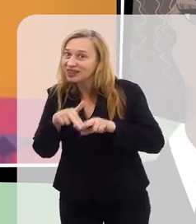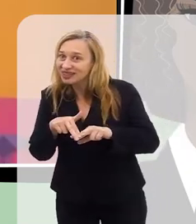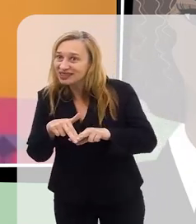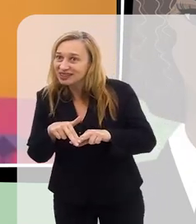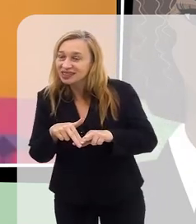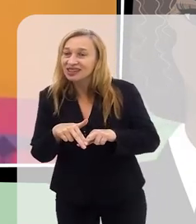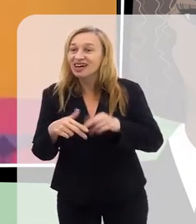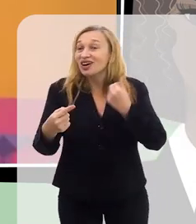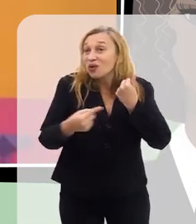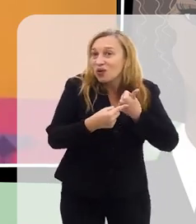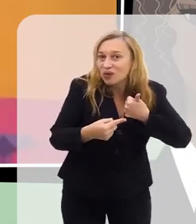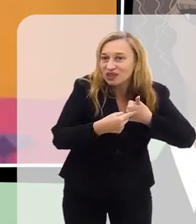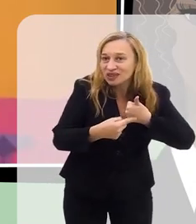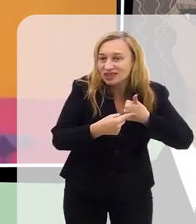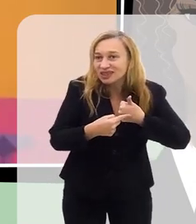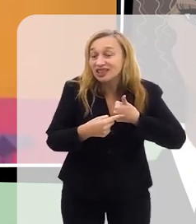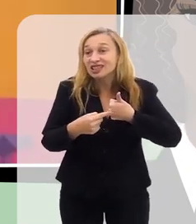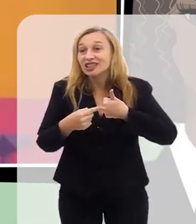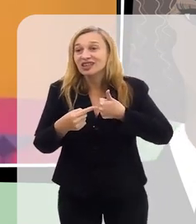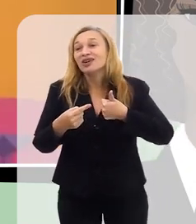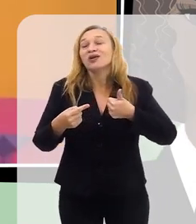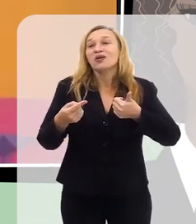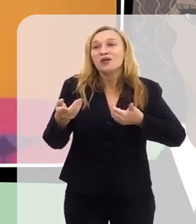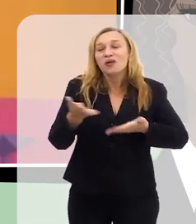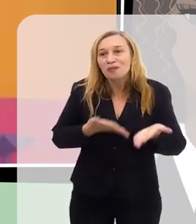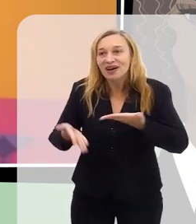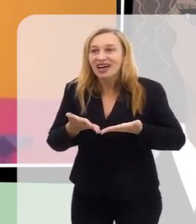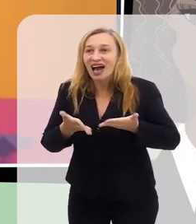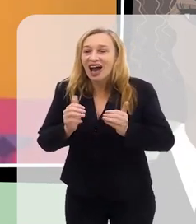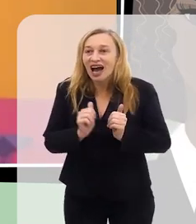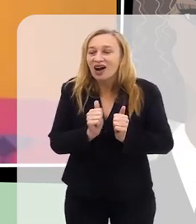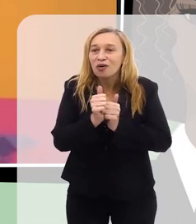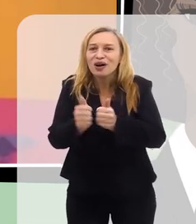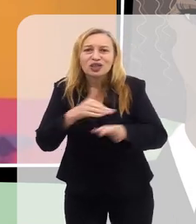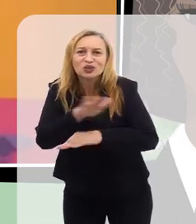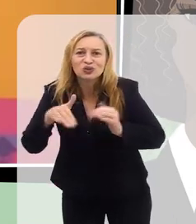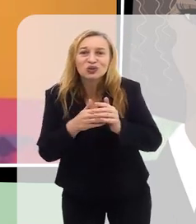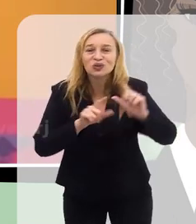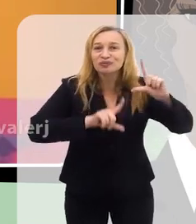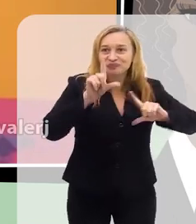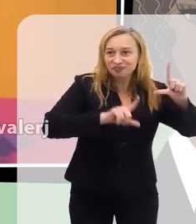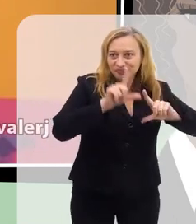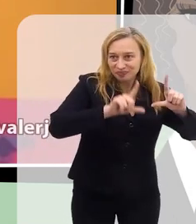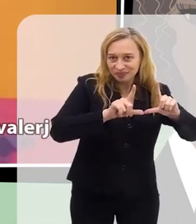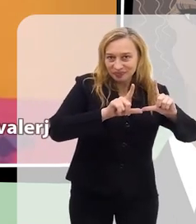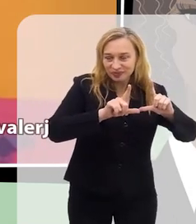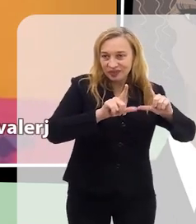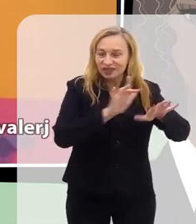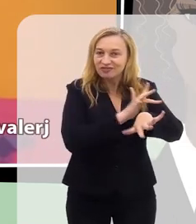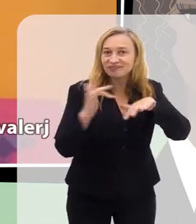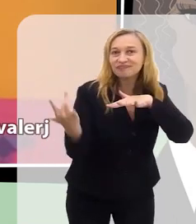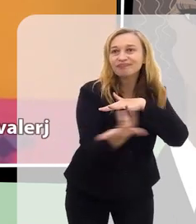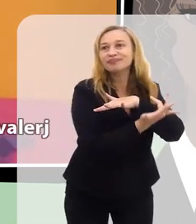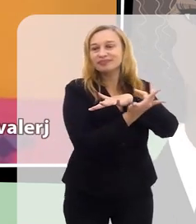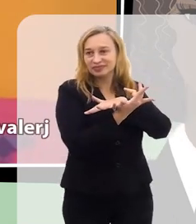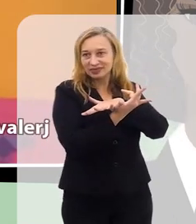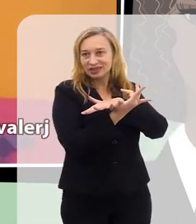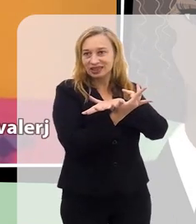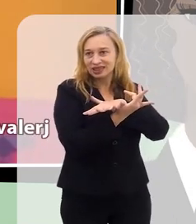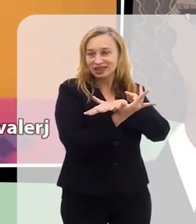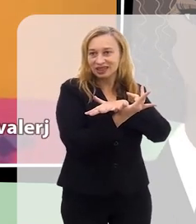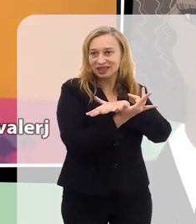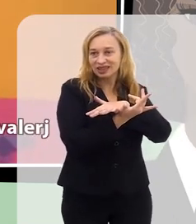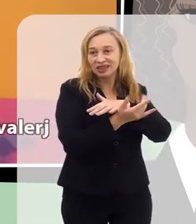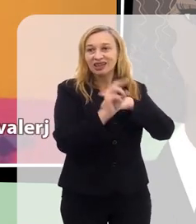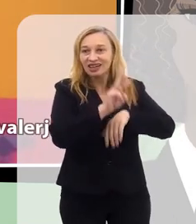demais. Por isso, curta, comente, compartilhe, acompanhe toda a nossa programação através de nossas redes